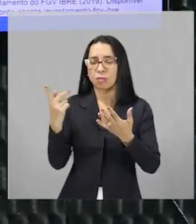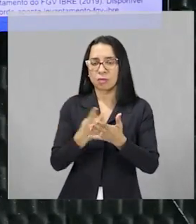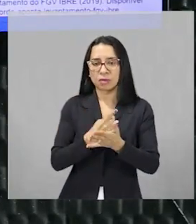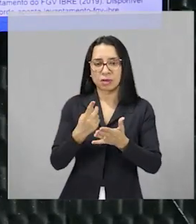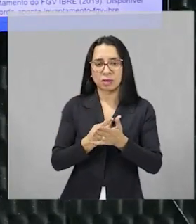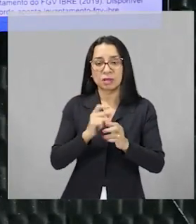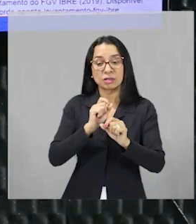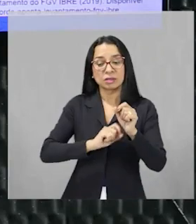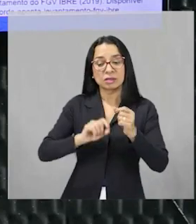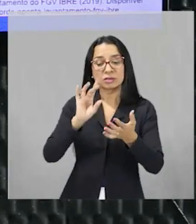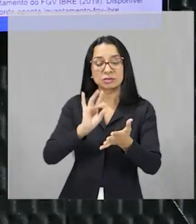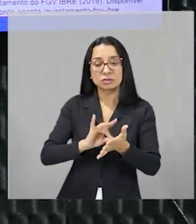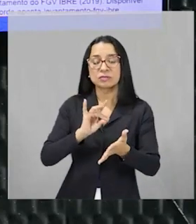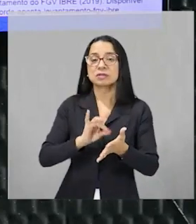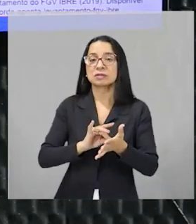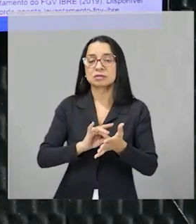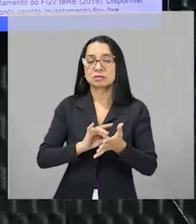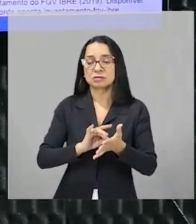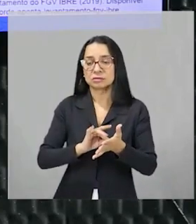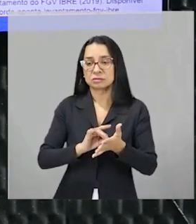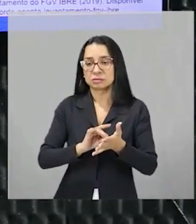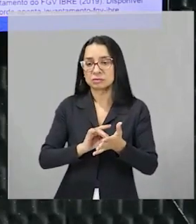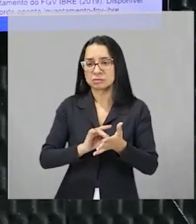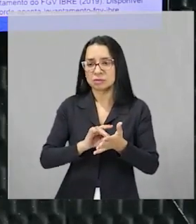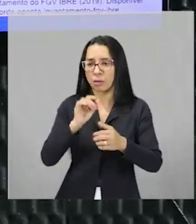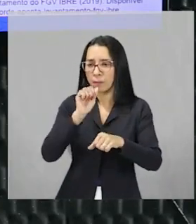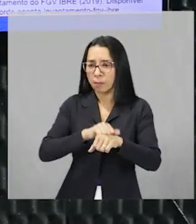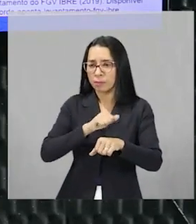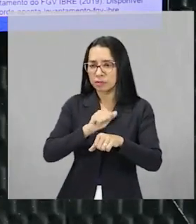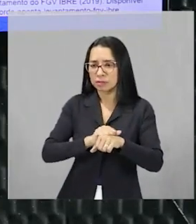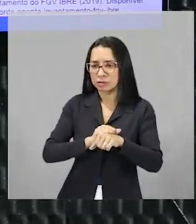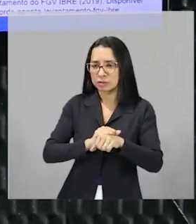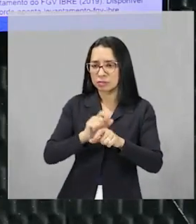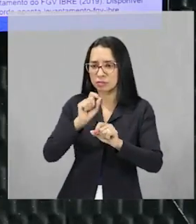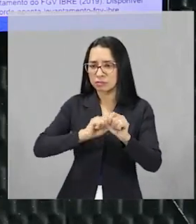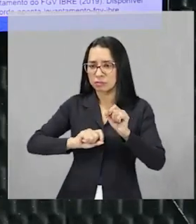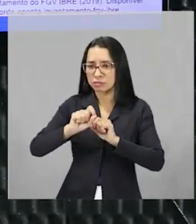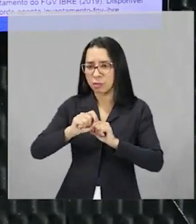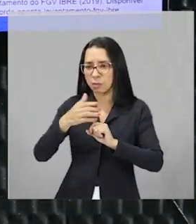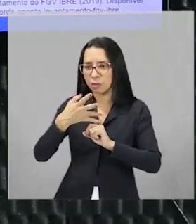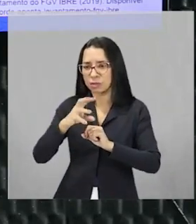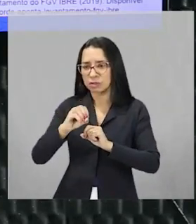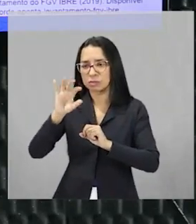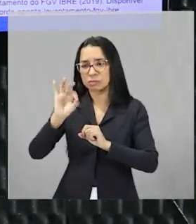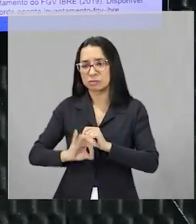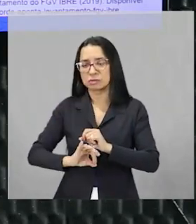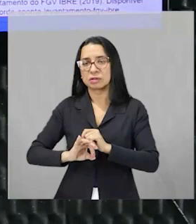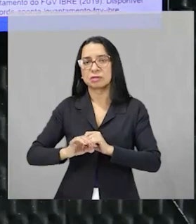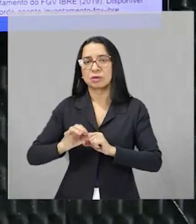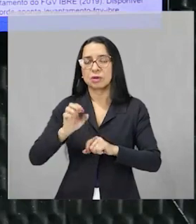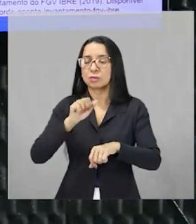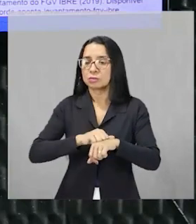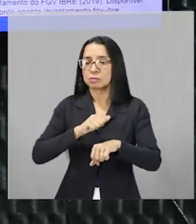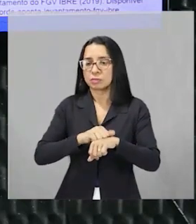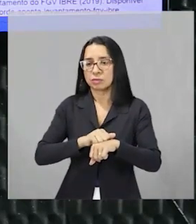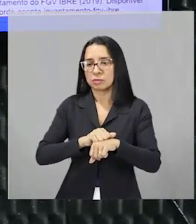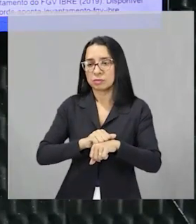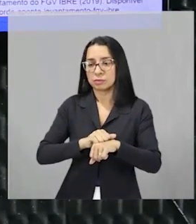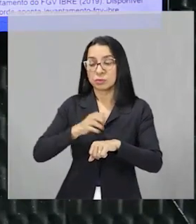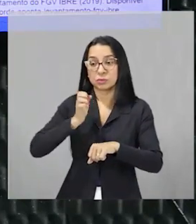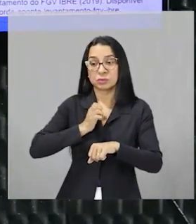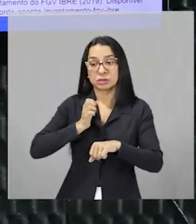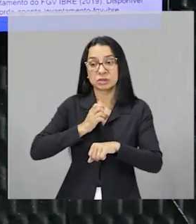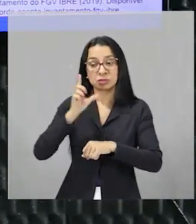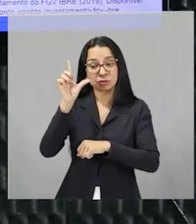fato empobreceu, perdeu de fato renda, foi só a camada pobre. Os mais ricos tiveram uma diminuição do